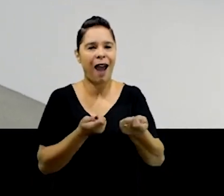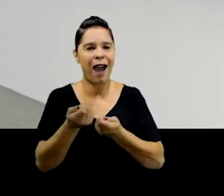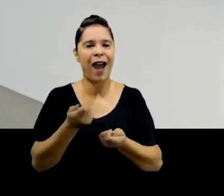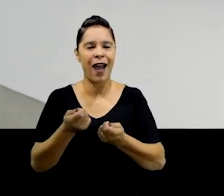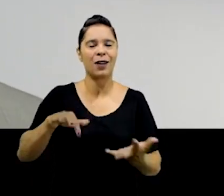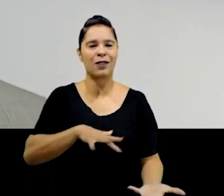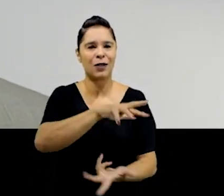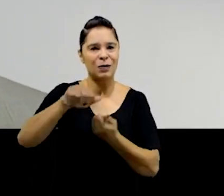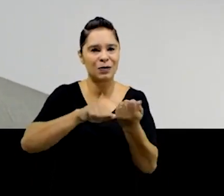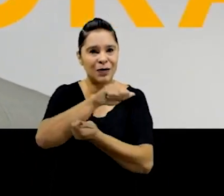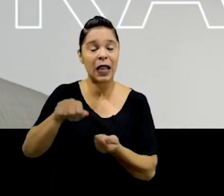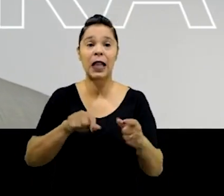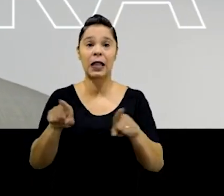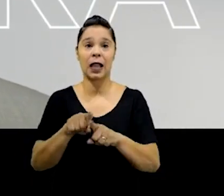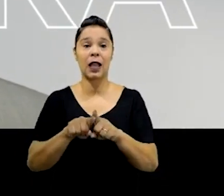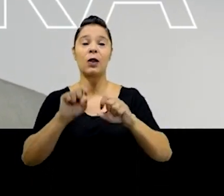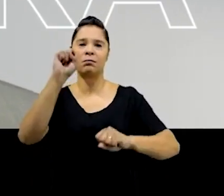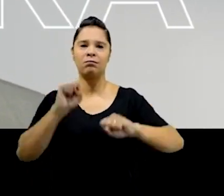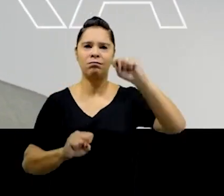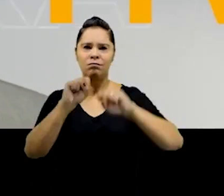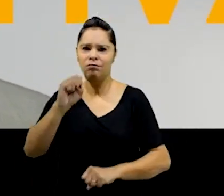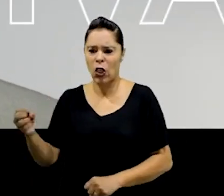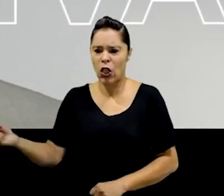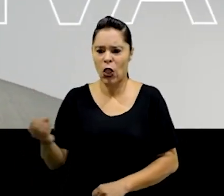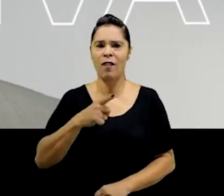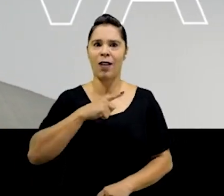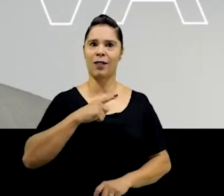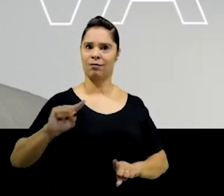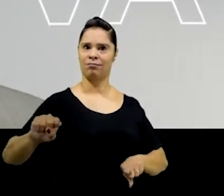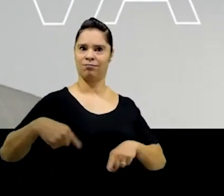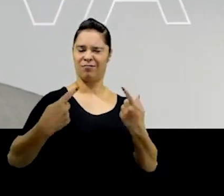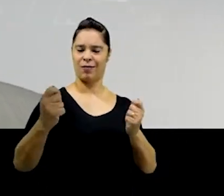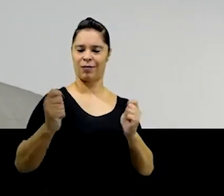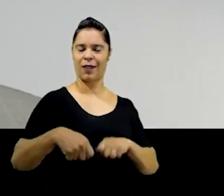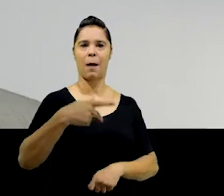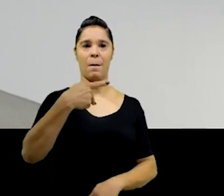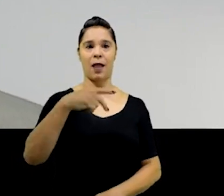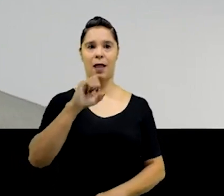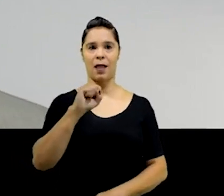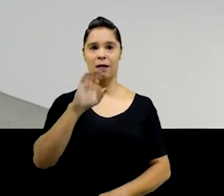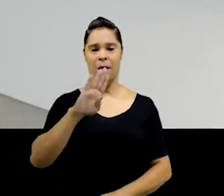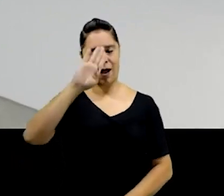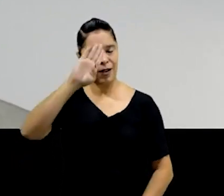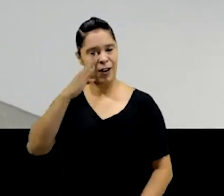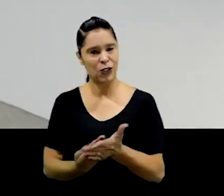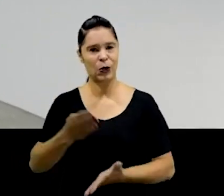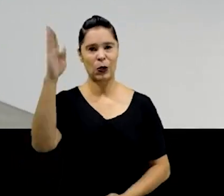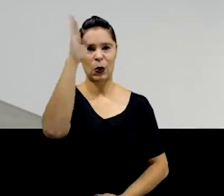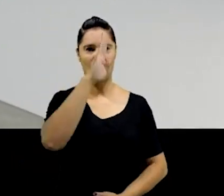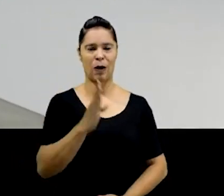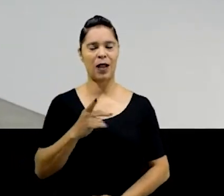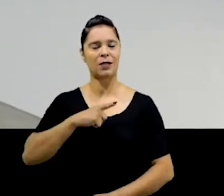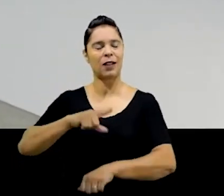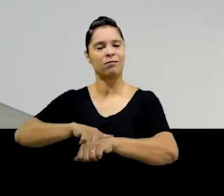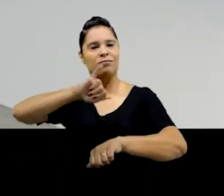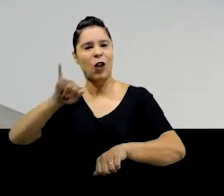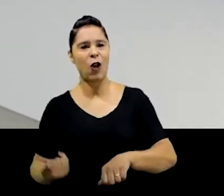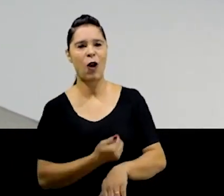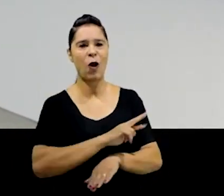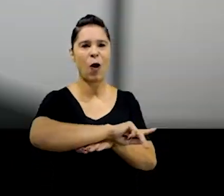economia verde e uma indústria inovadora e competitiva. O PSB acredita em um Brasil de